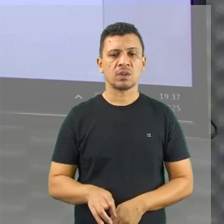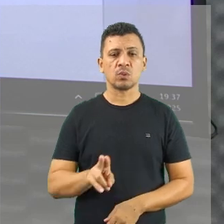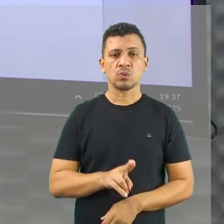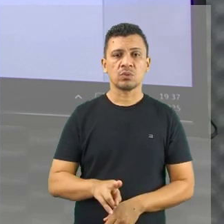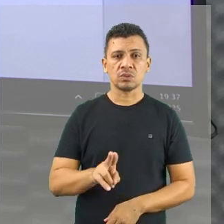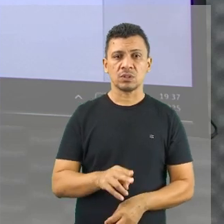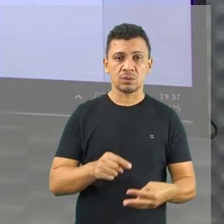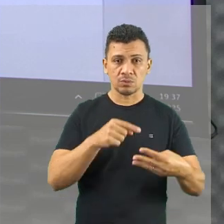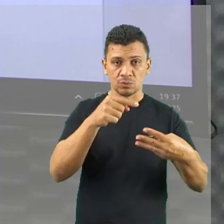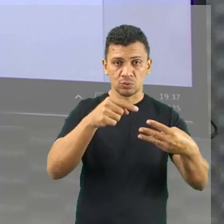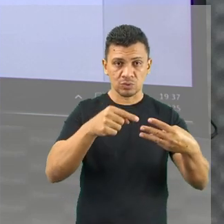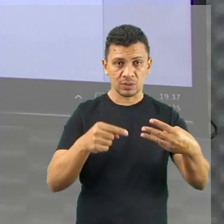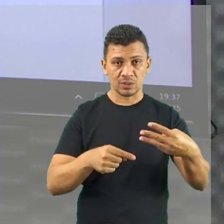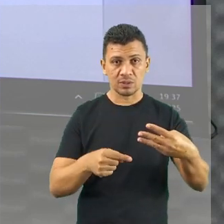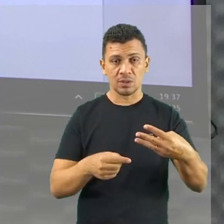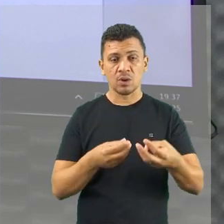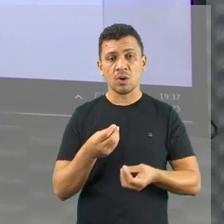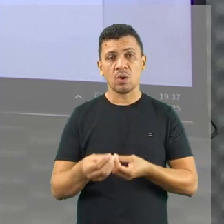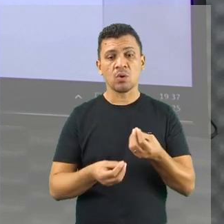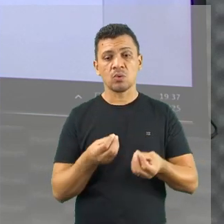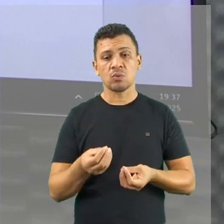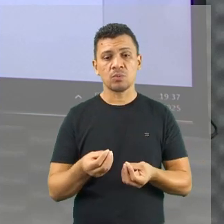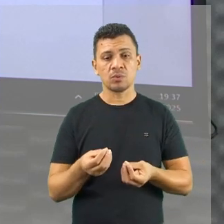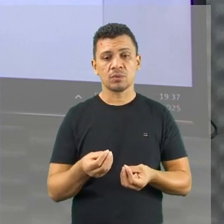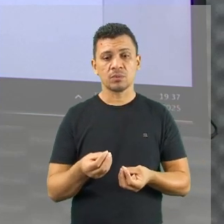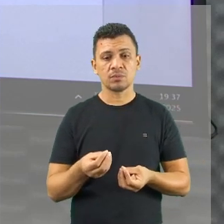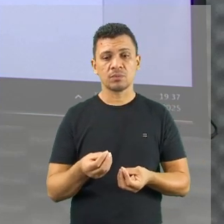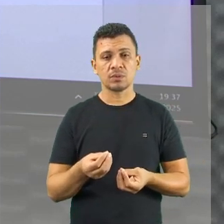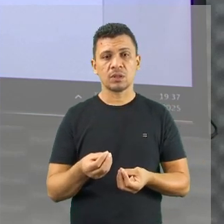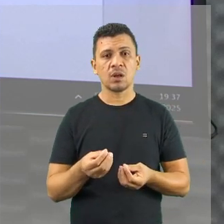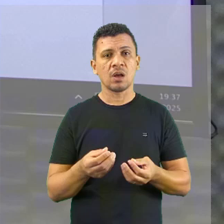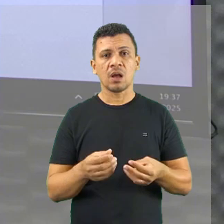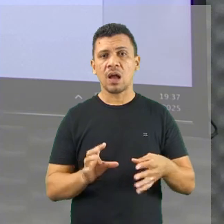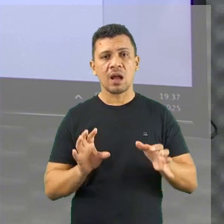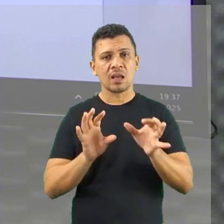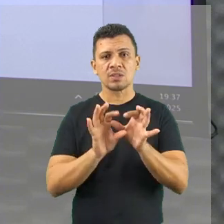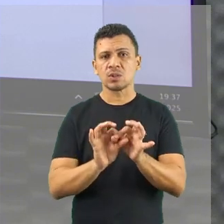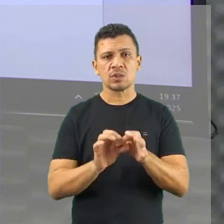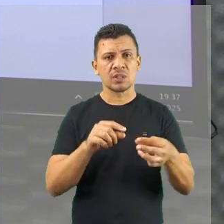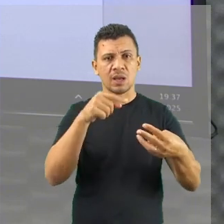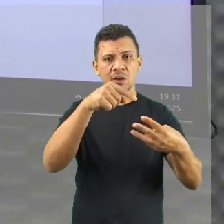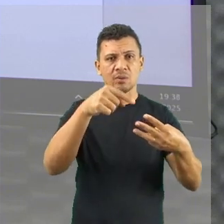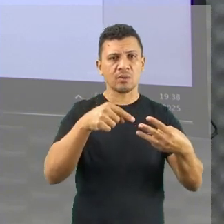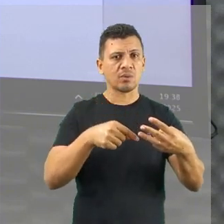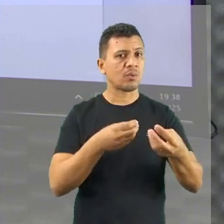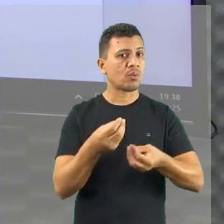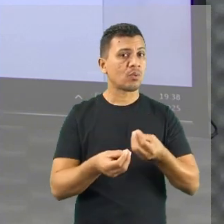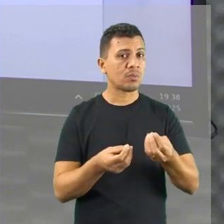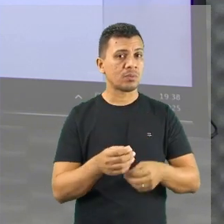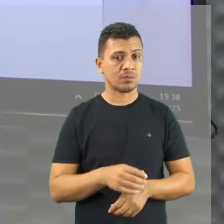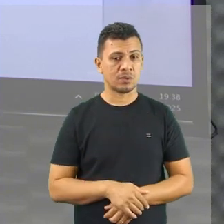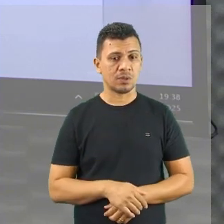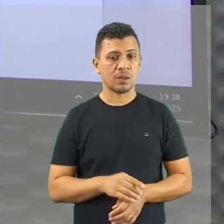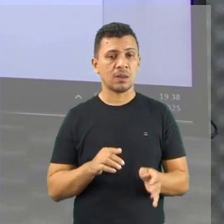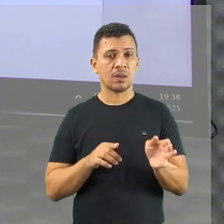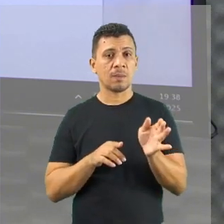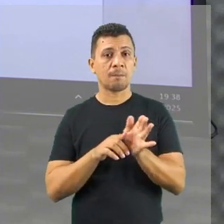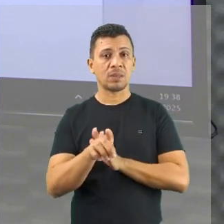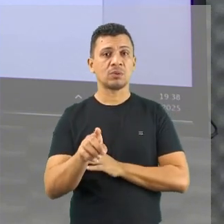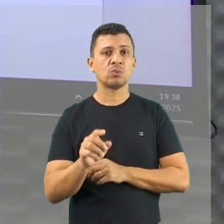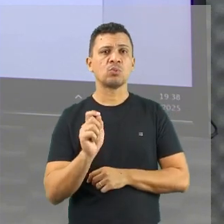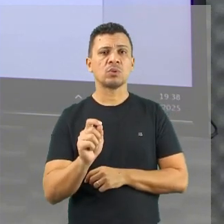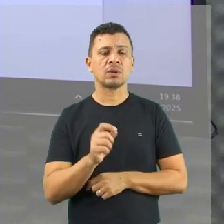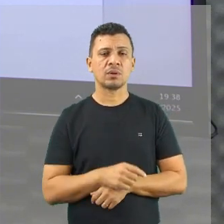3 resistores, como devemos associá-los? Então a questão quer saber como a gente deve